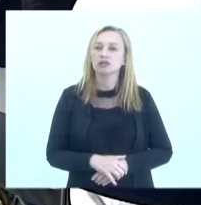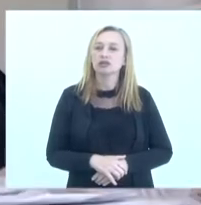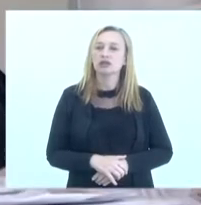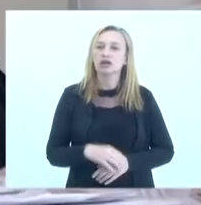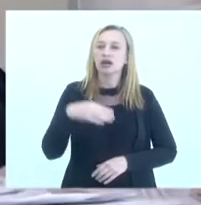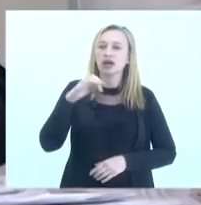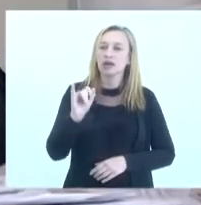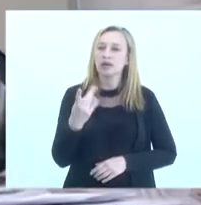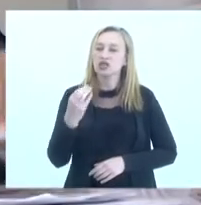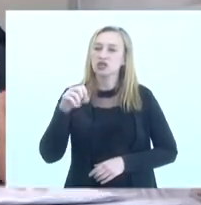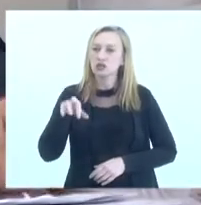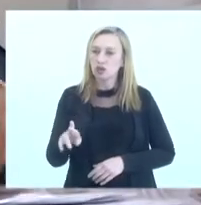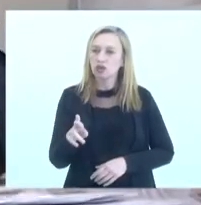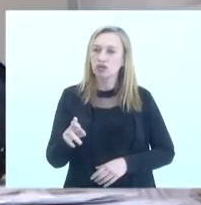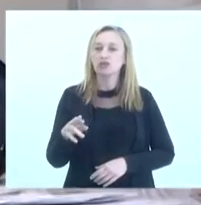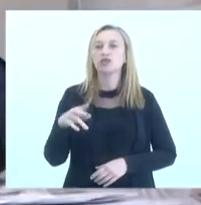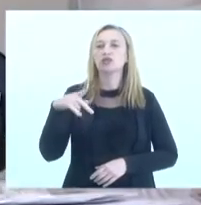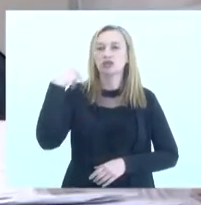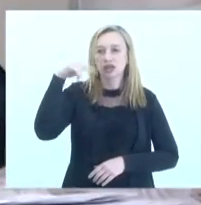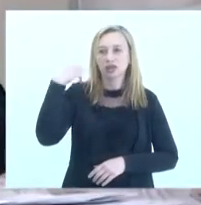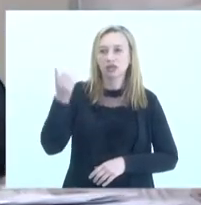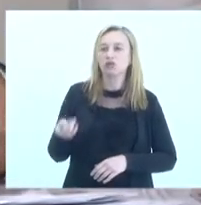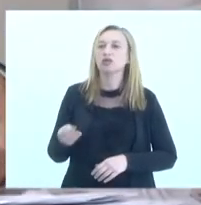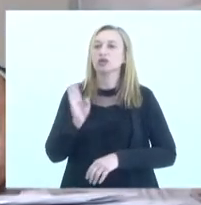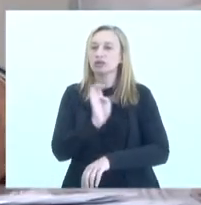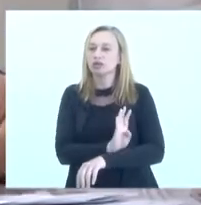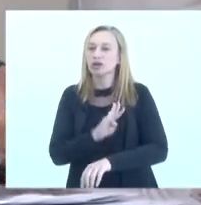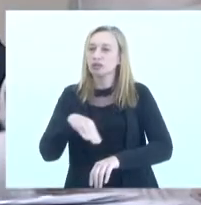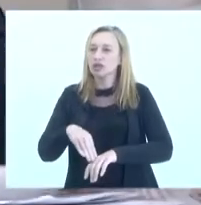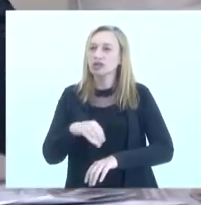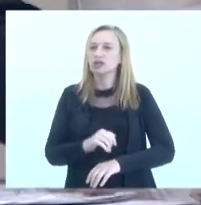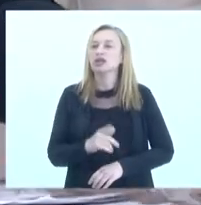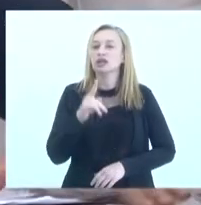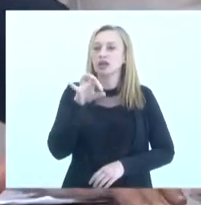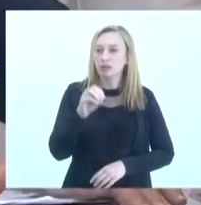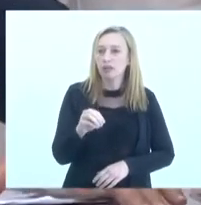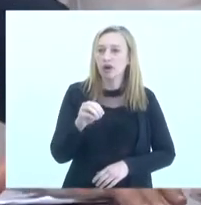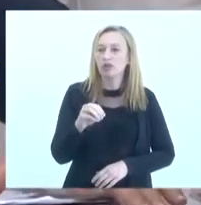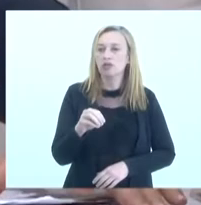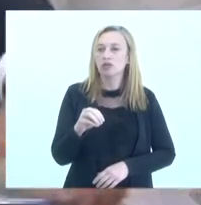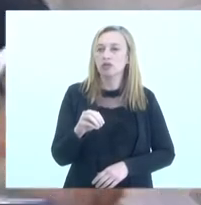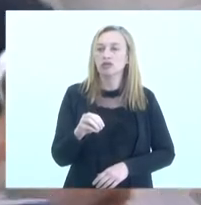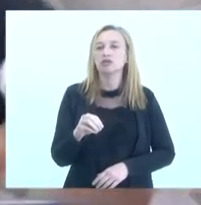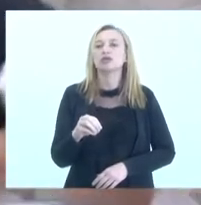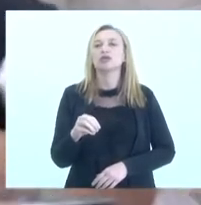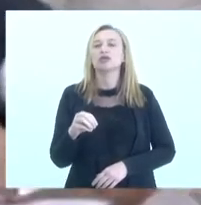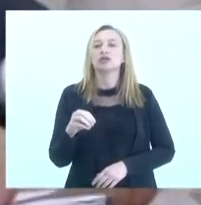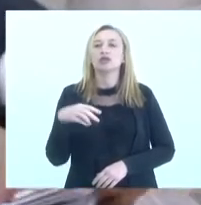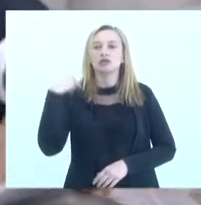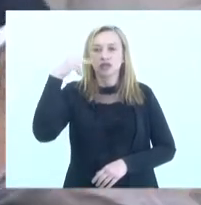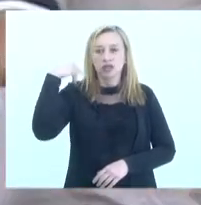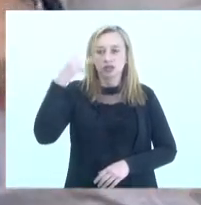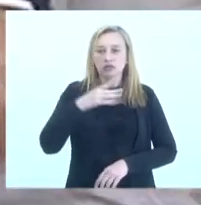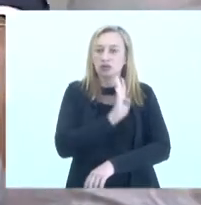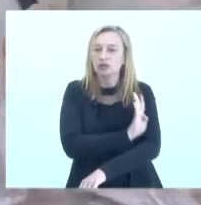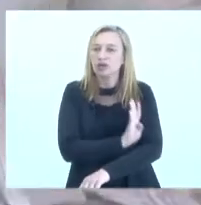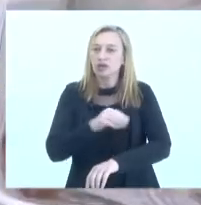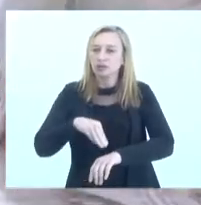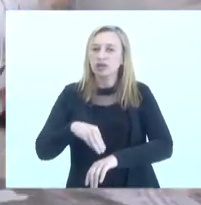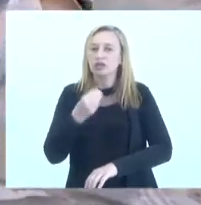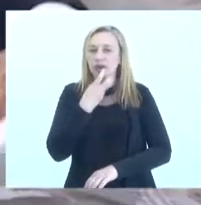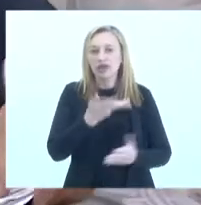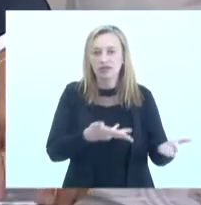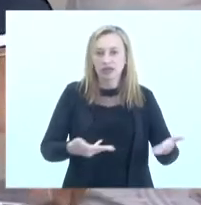Emerson Sérgio, vereador de Barra Mansa, e Paulo Sandro, vereador de Barra Mansa. Sejam todos bem-vindos